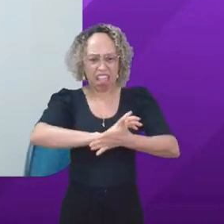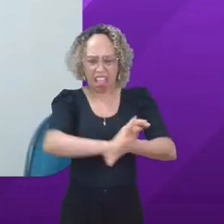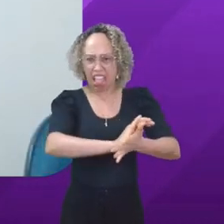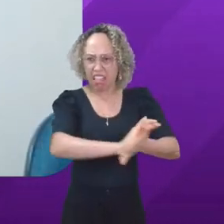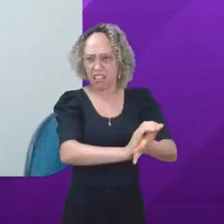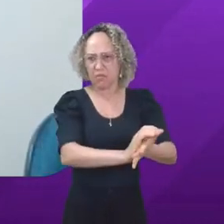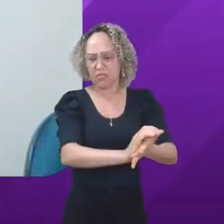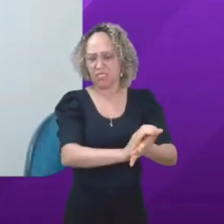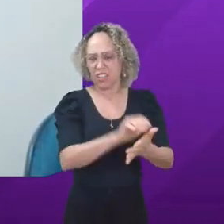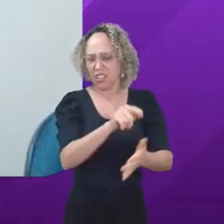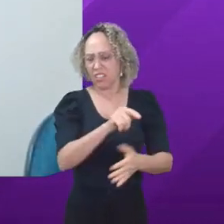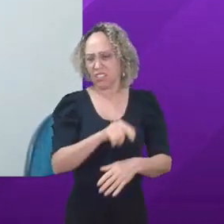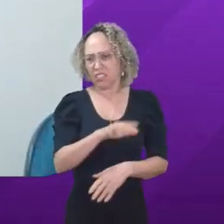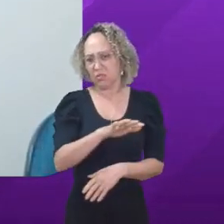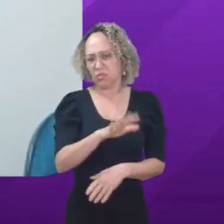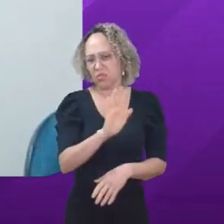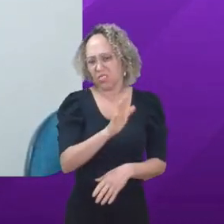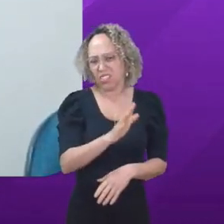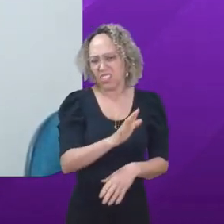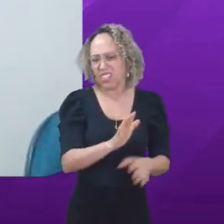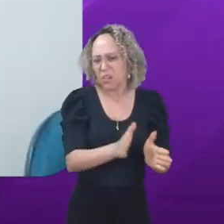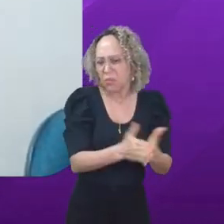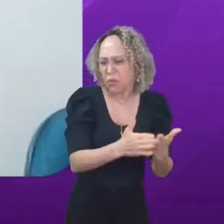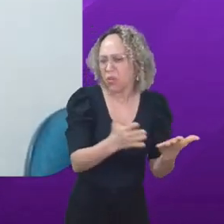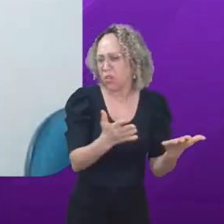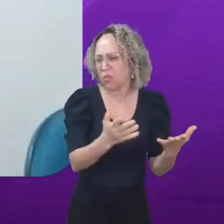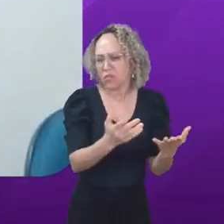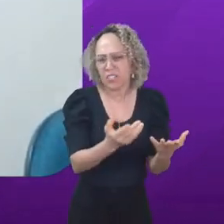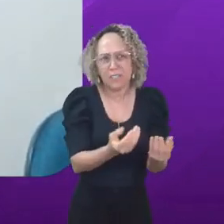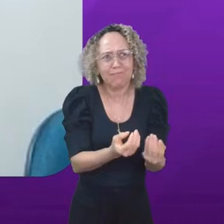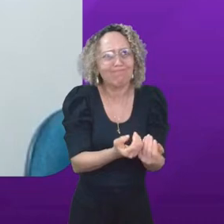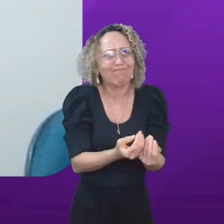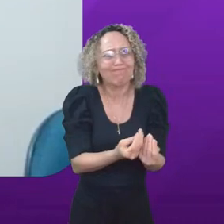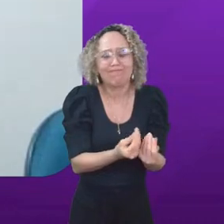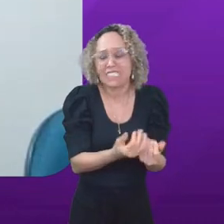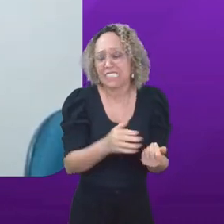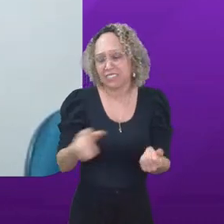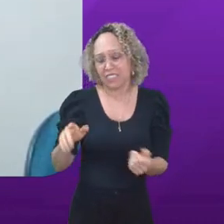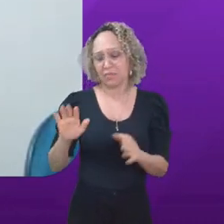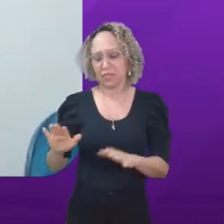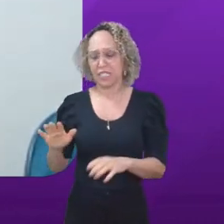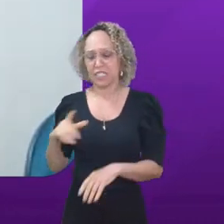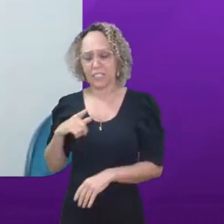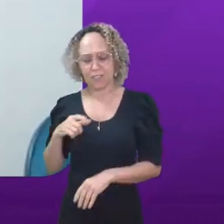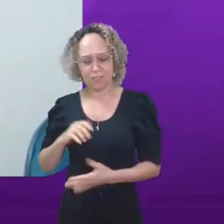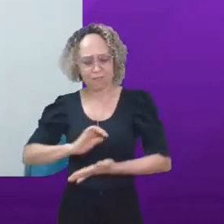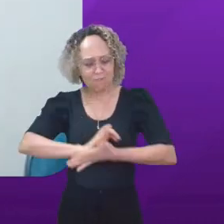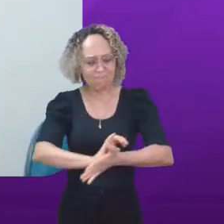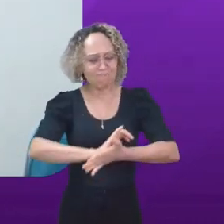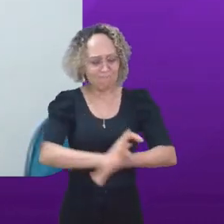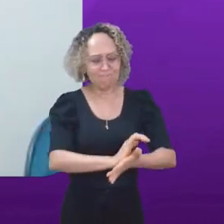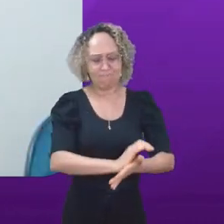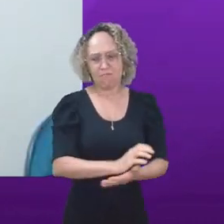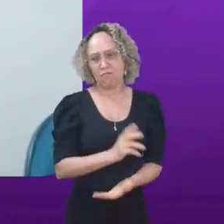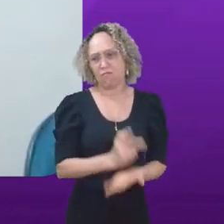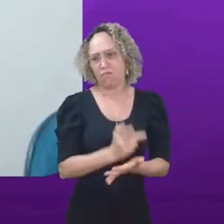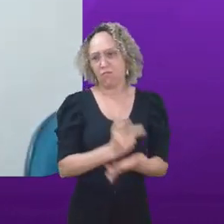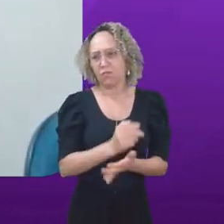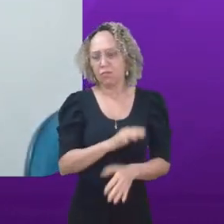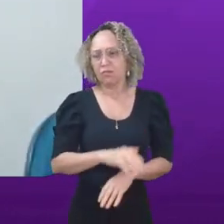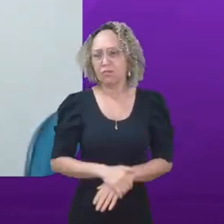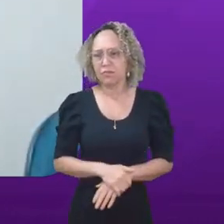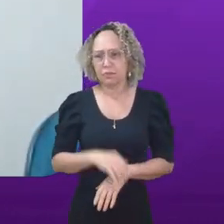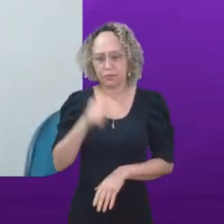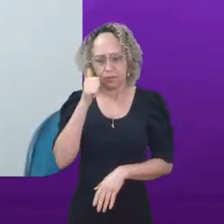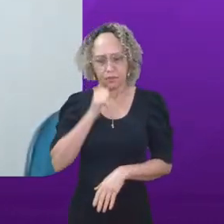né, não é uma luta fácil, e a gente precisa cada vez mais que se abra espaço, que a mulher esteja realmente inserida nesse contexto